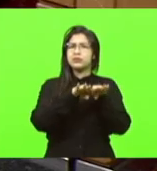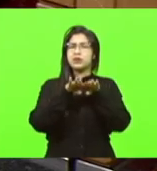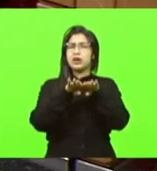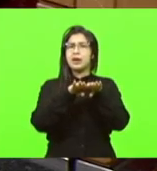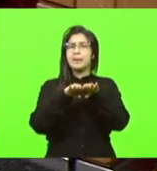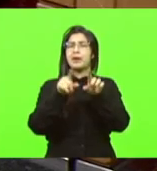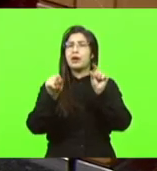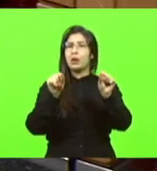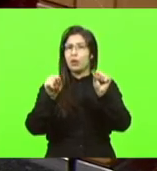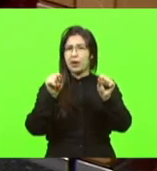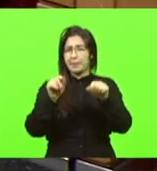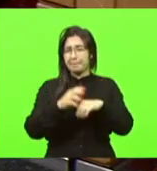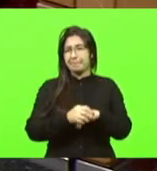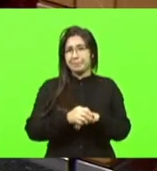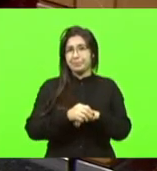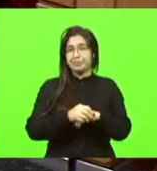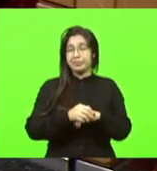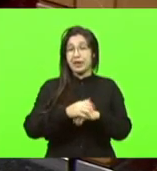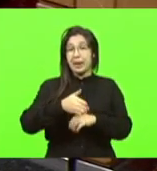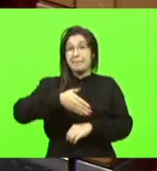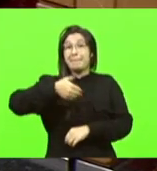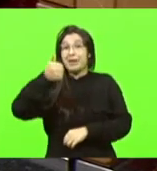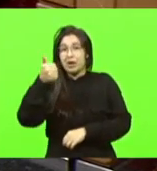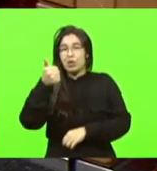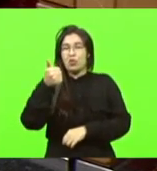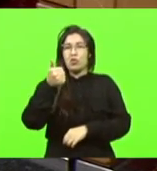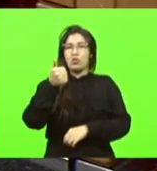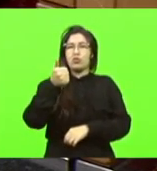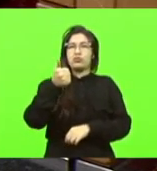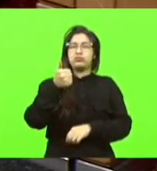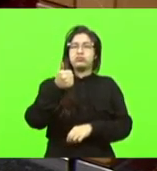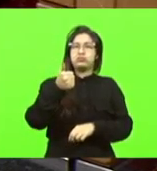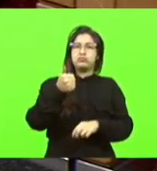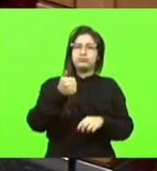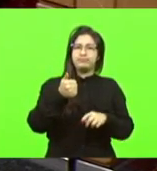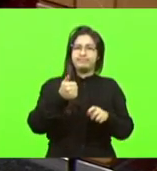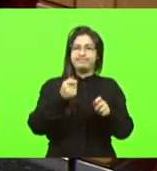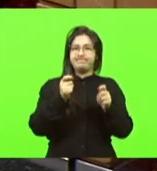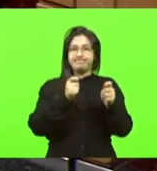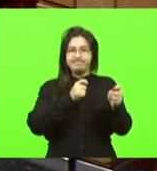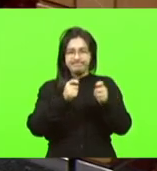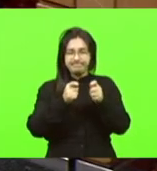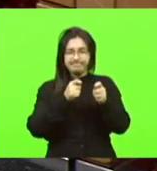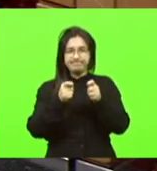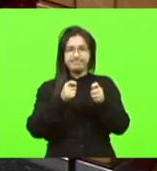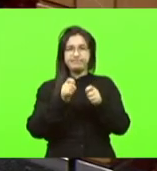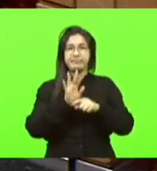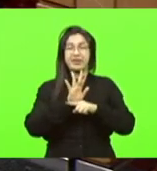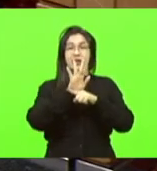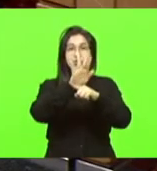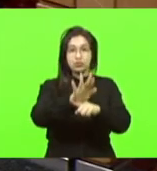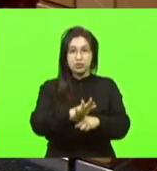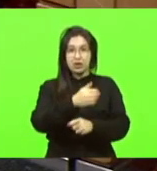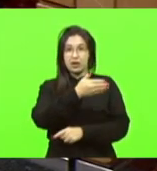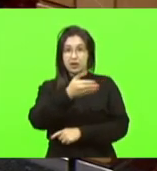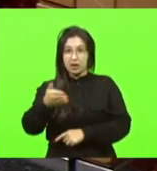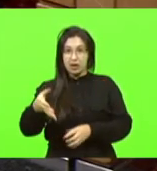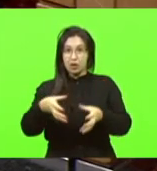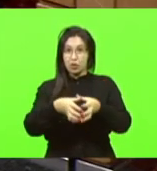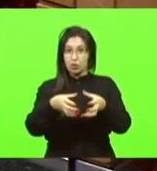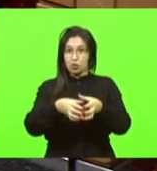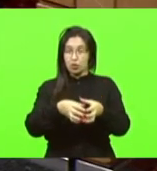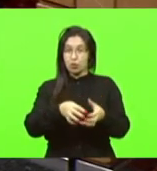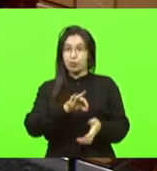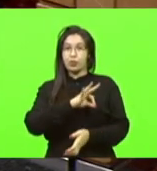dito a melhor equação para resolver esse impasse e dar esse benefício aos policiais civis